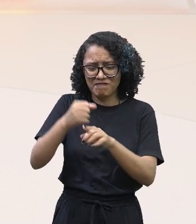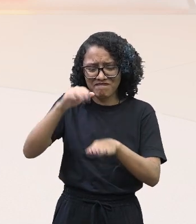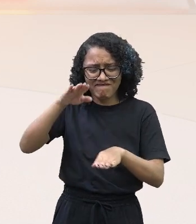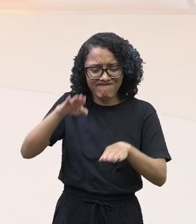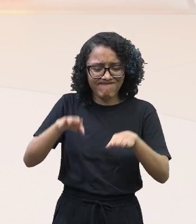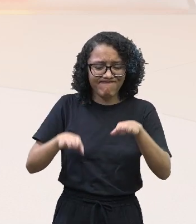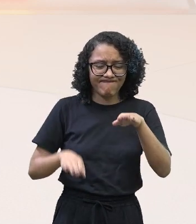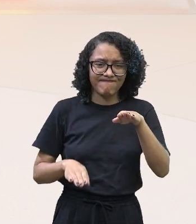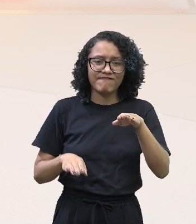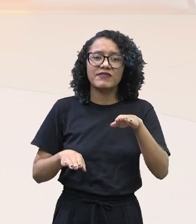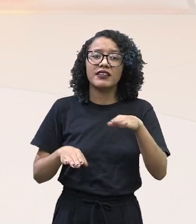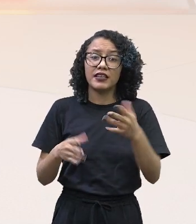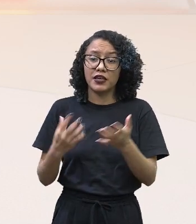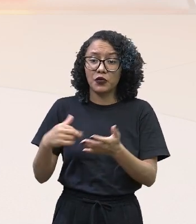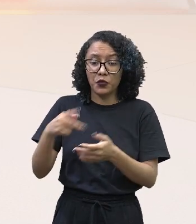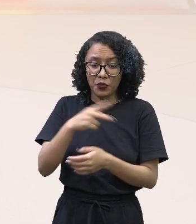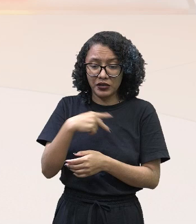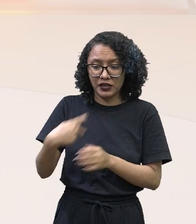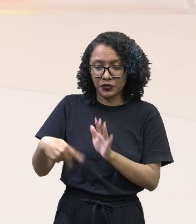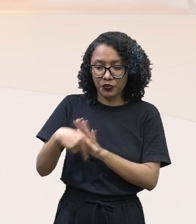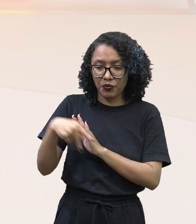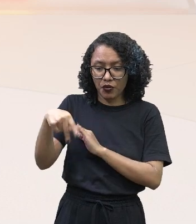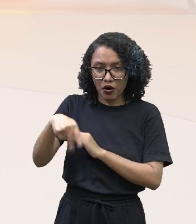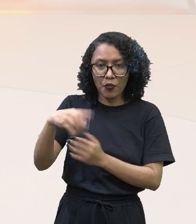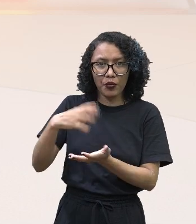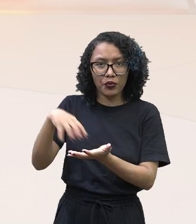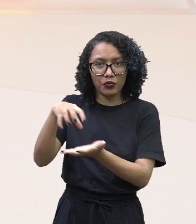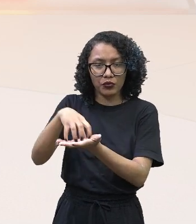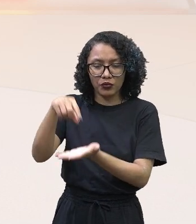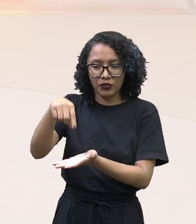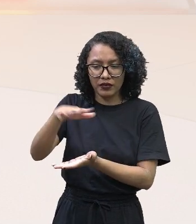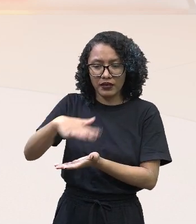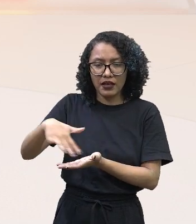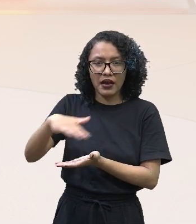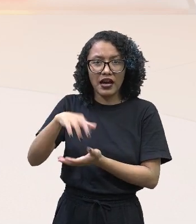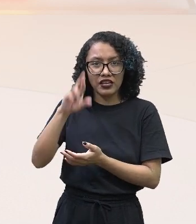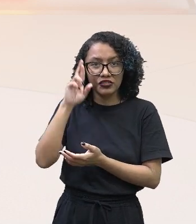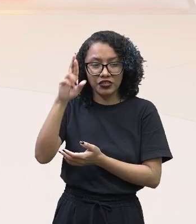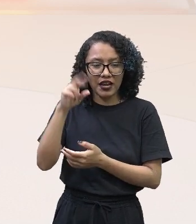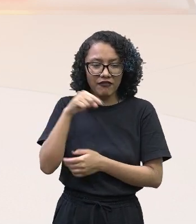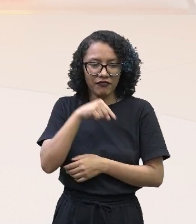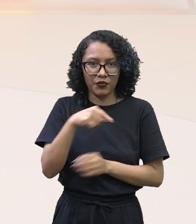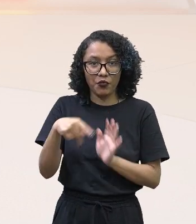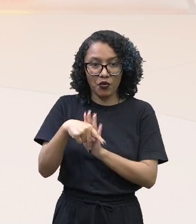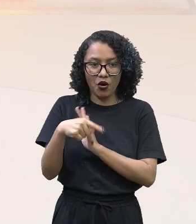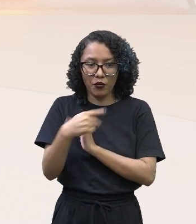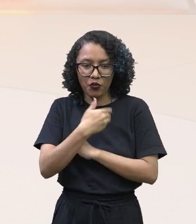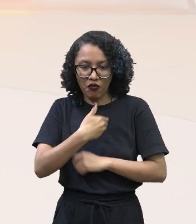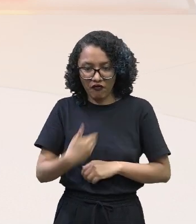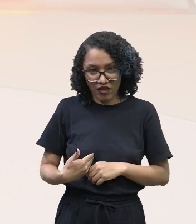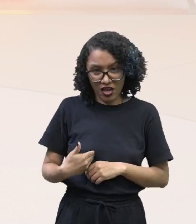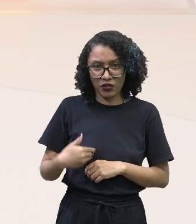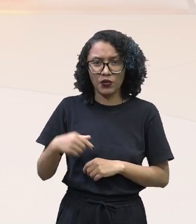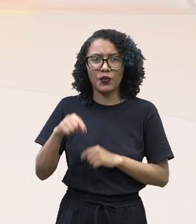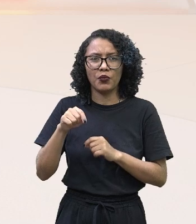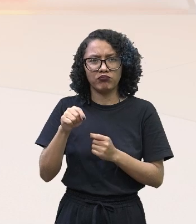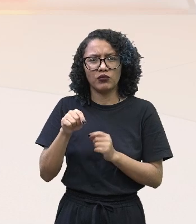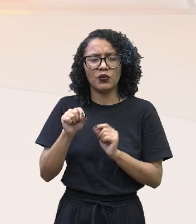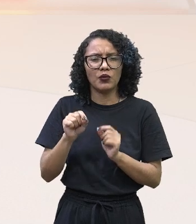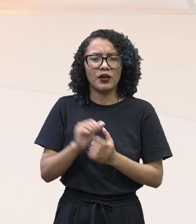os presidentes de província que eram nomeados pelo governo imperial para chefiar a província do Grão-Pará, eles